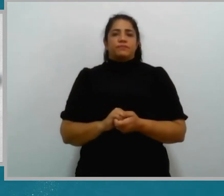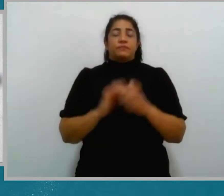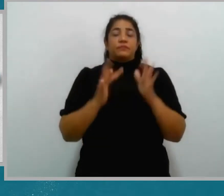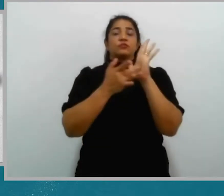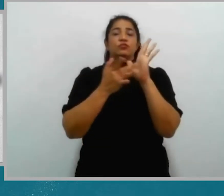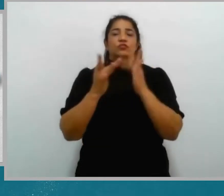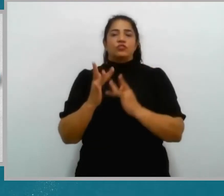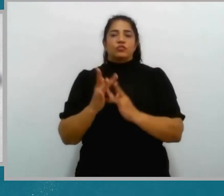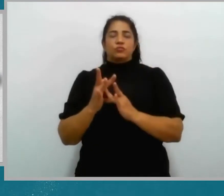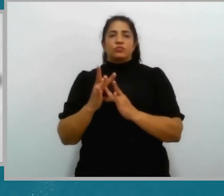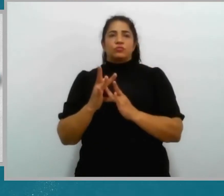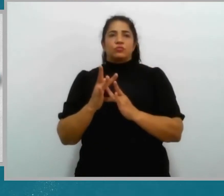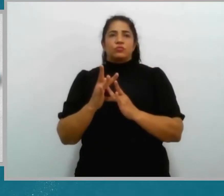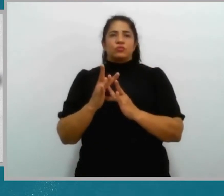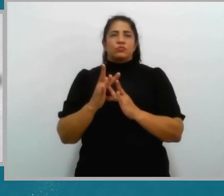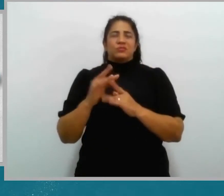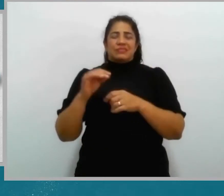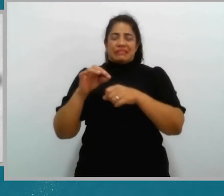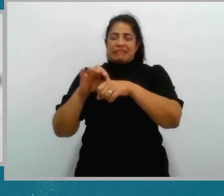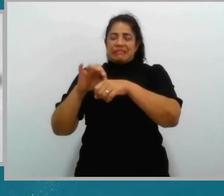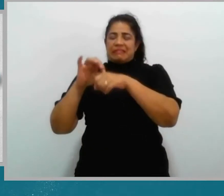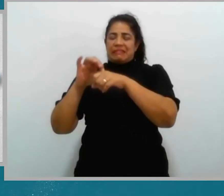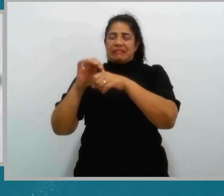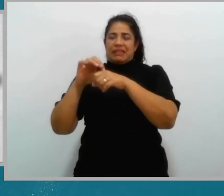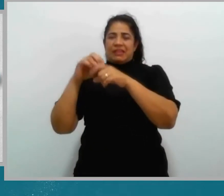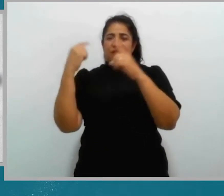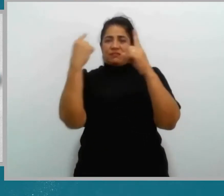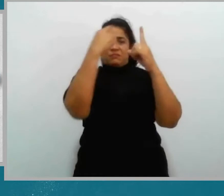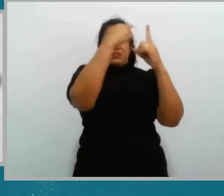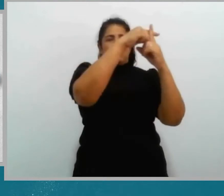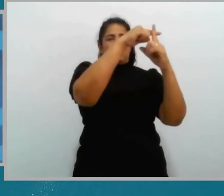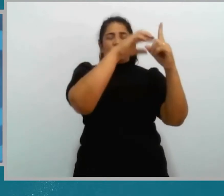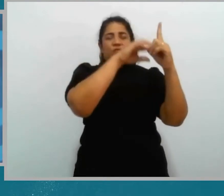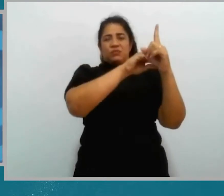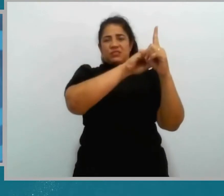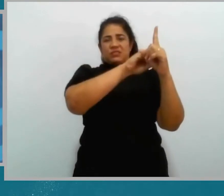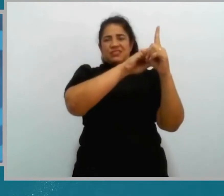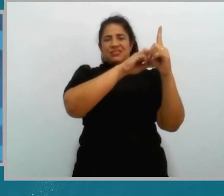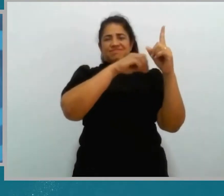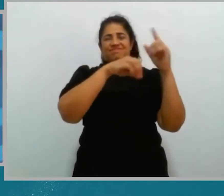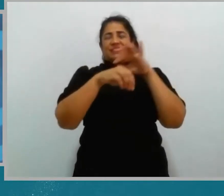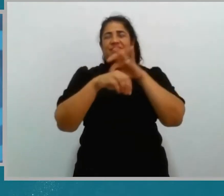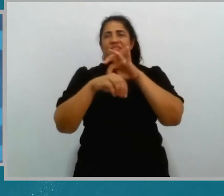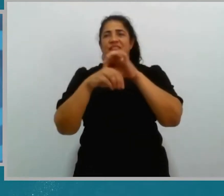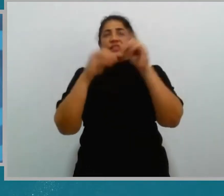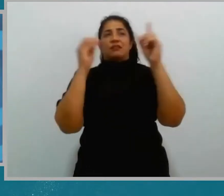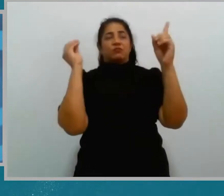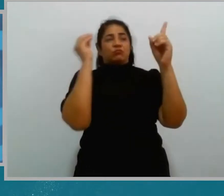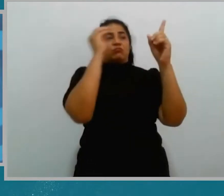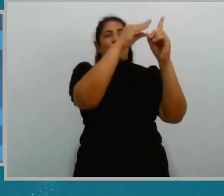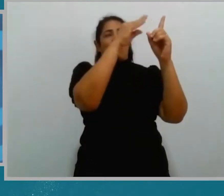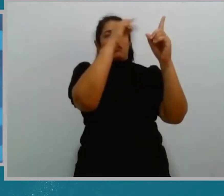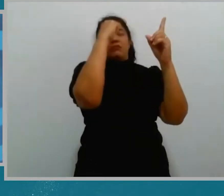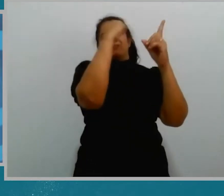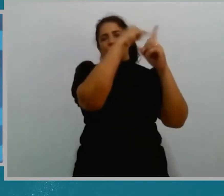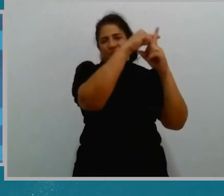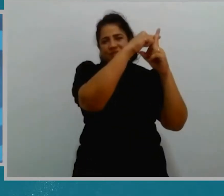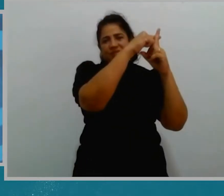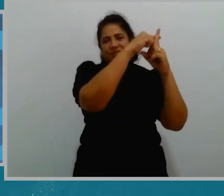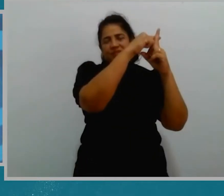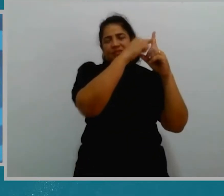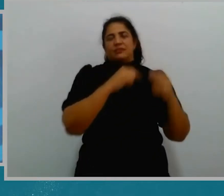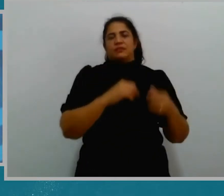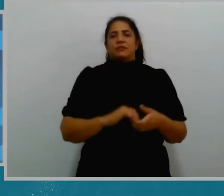a carne do pecado, que é a parte, né? A parte, o núcleo, né, desse